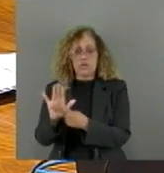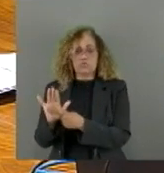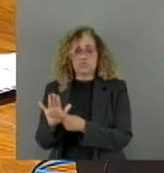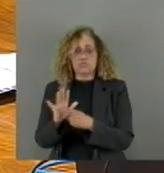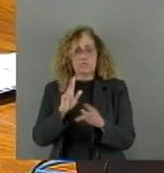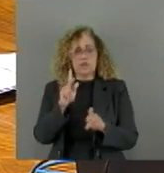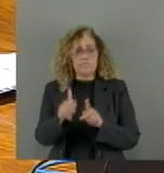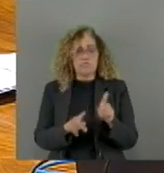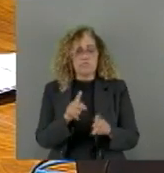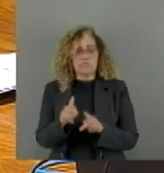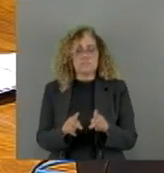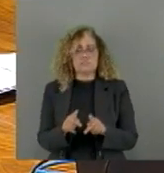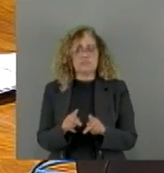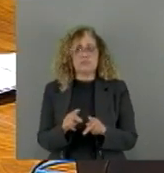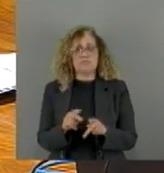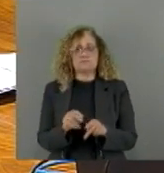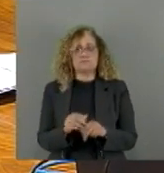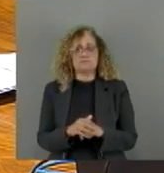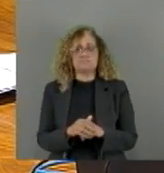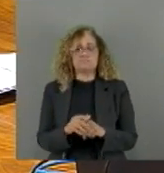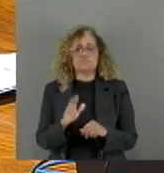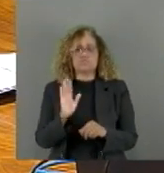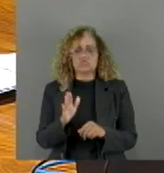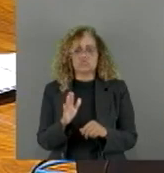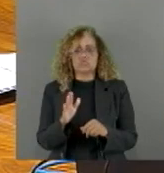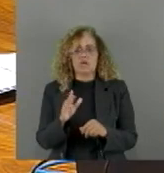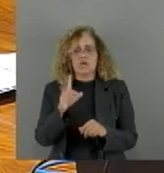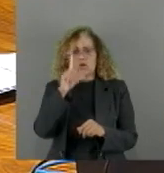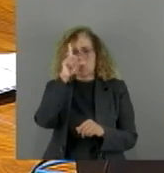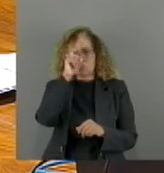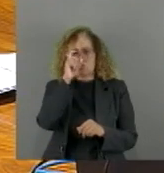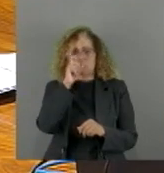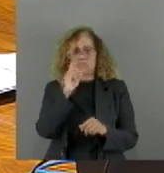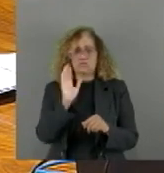existente, o hospitalzinho de madeira da Companhia